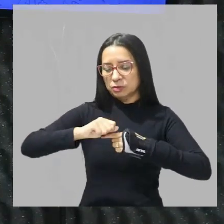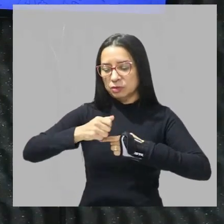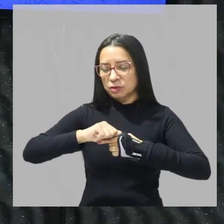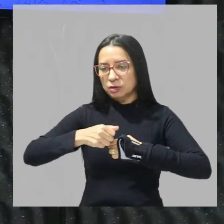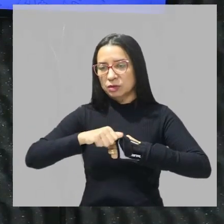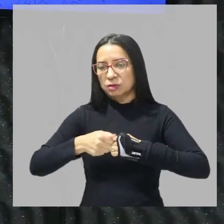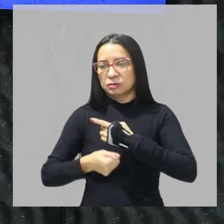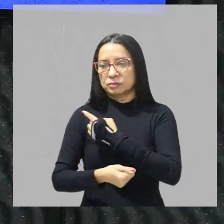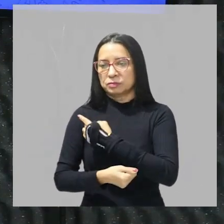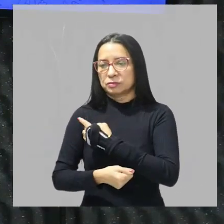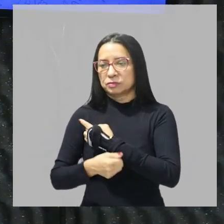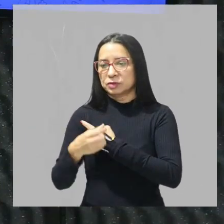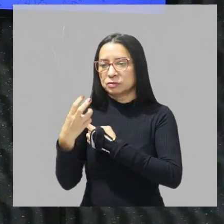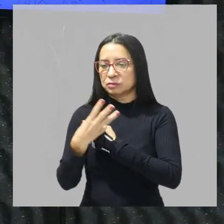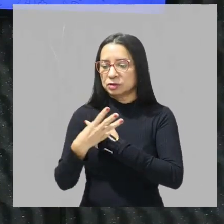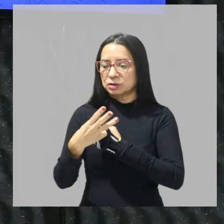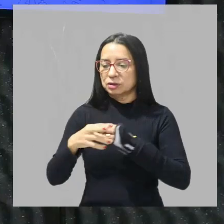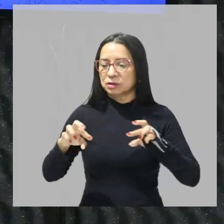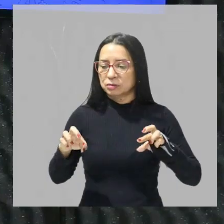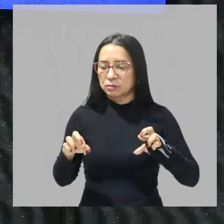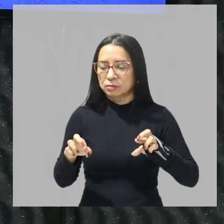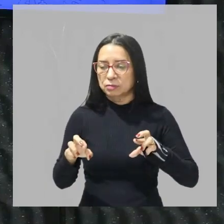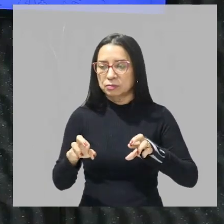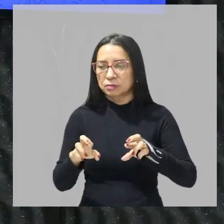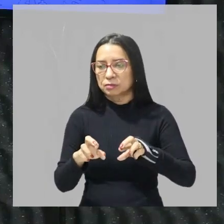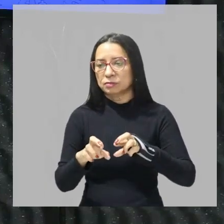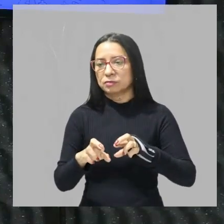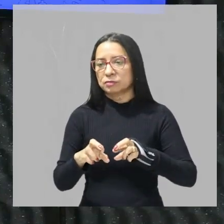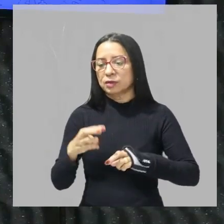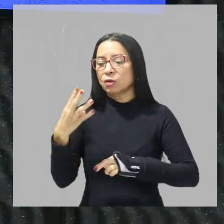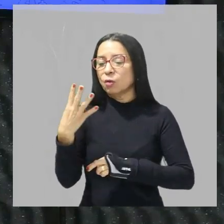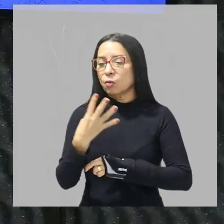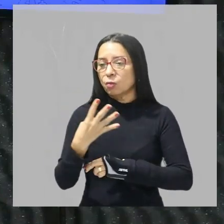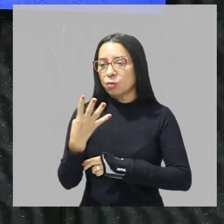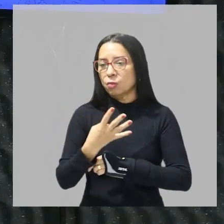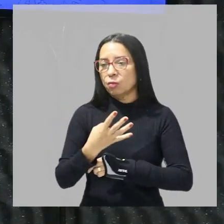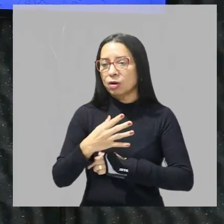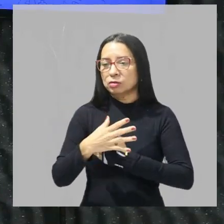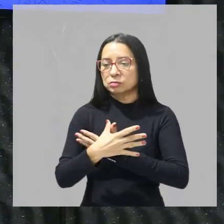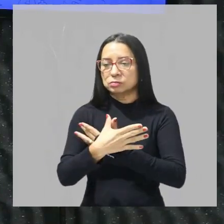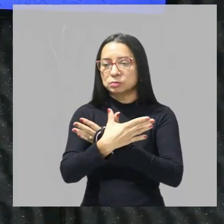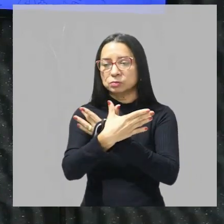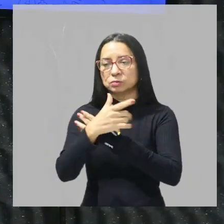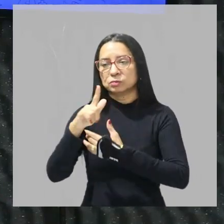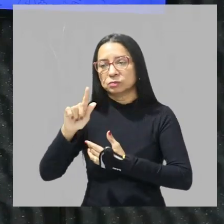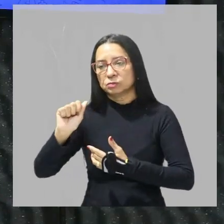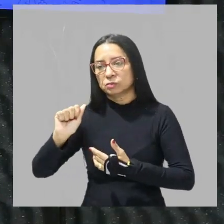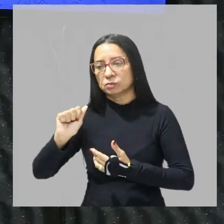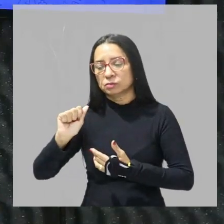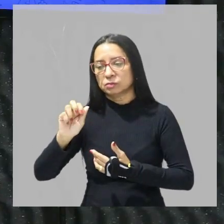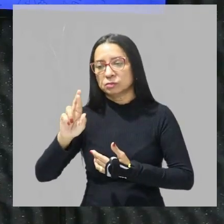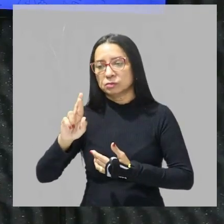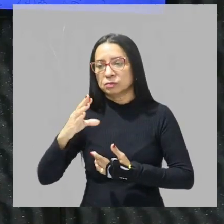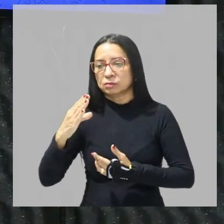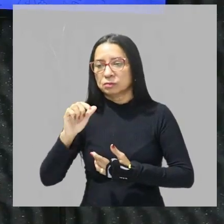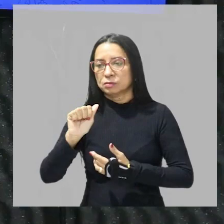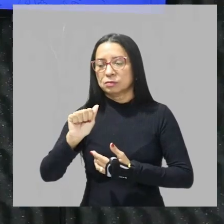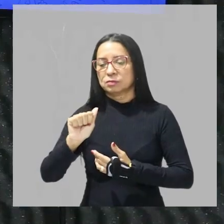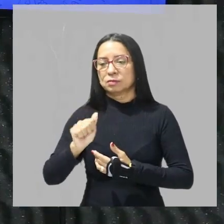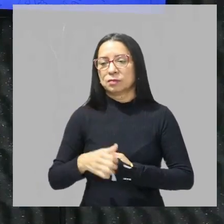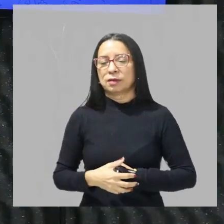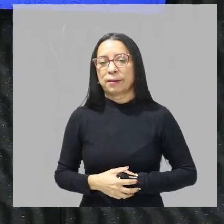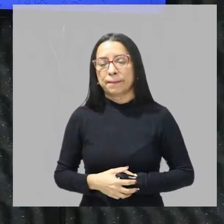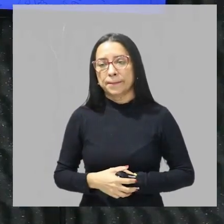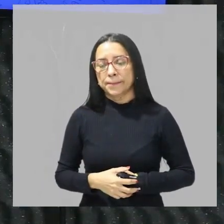pelo zooplâncton. O terceiro nível trófico pelo siri. E o quarto aqui, nível trófico, vai ser representado pela garça. Você